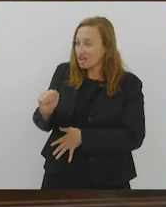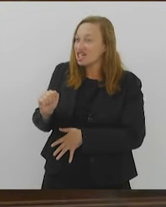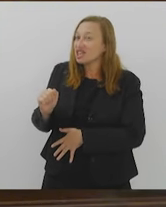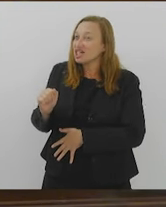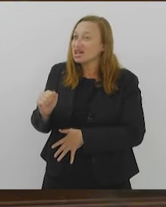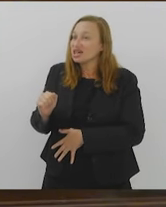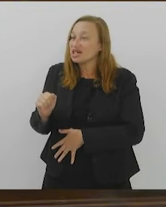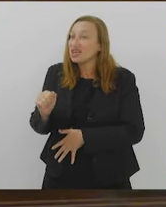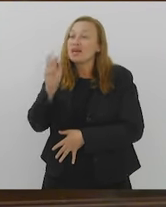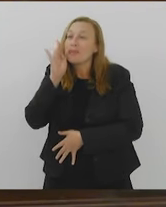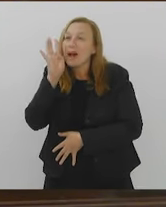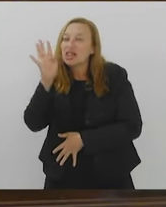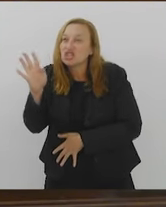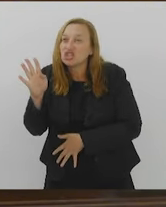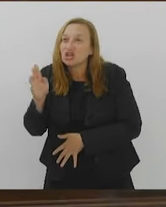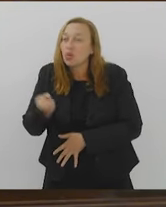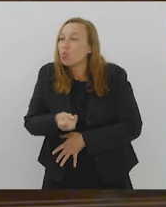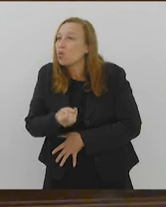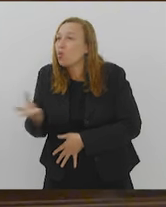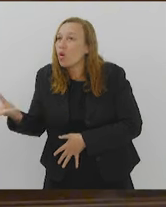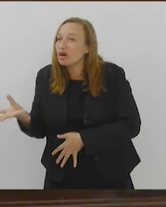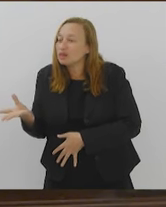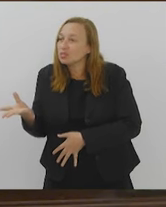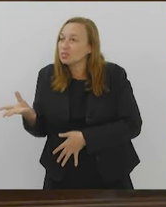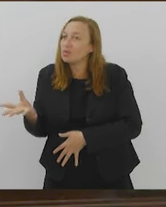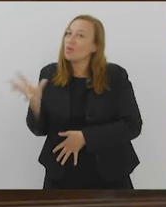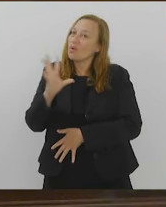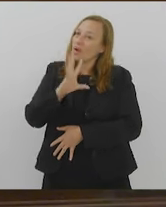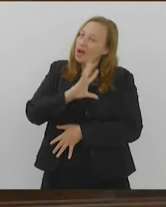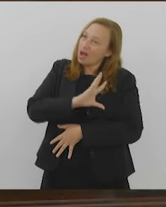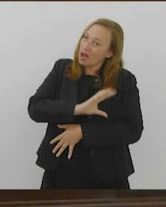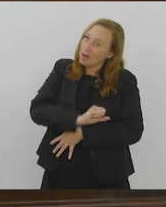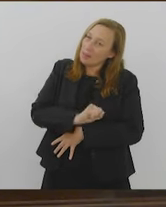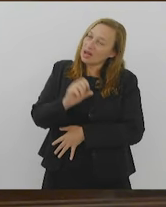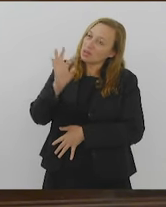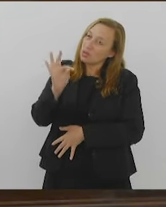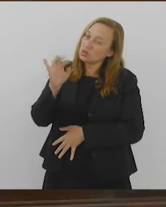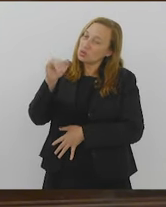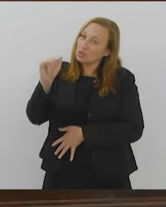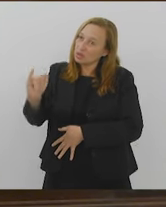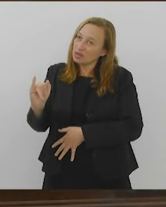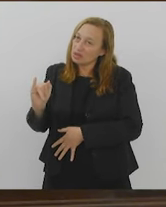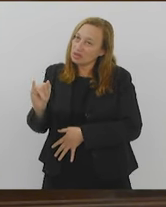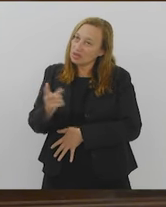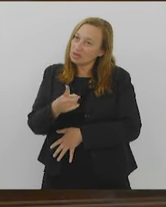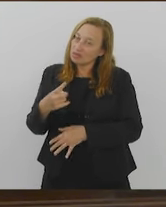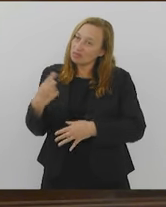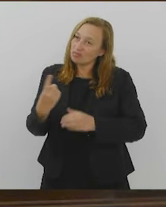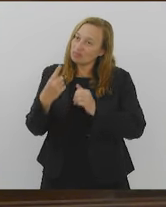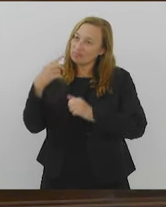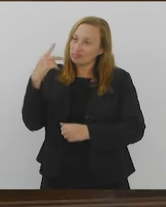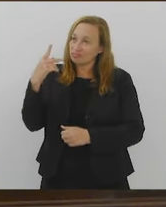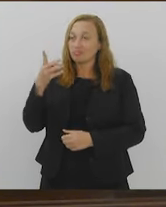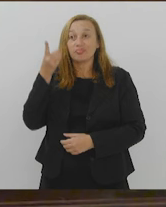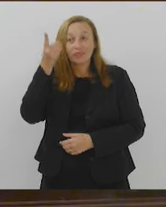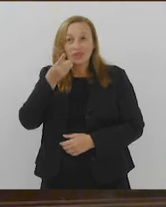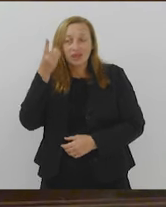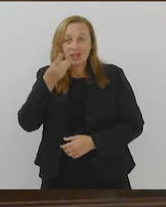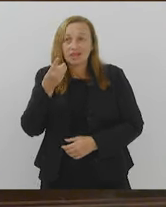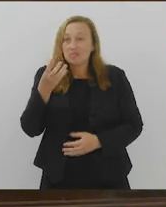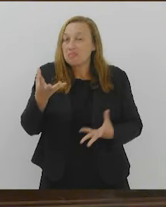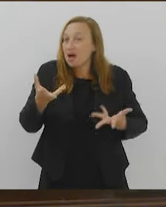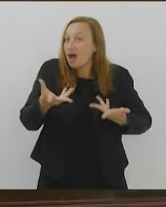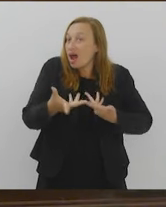quanto o Otônio foi querido e é querido entre nós deputados. Um negócio assim